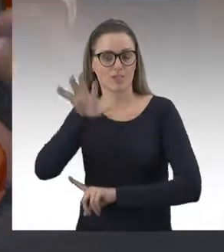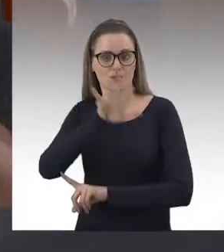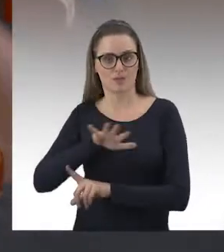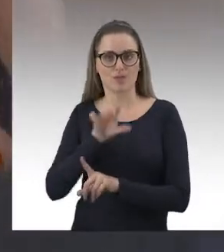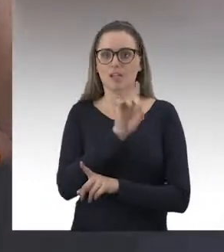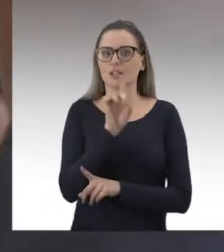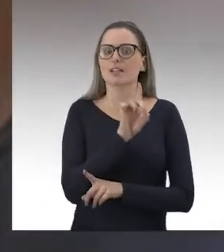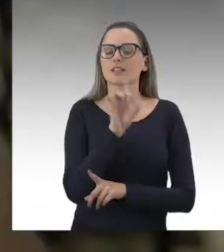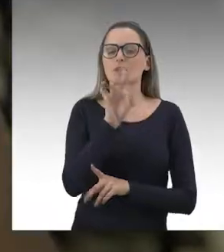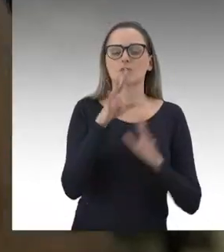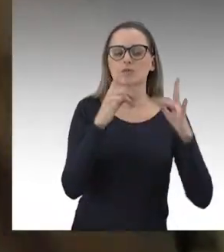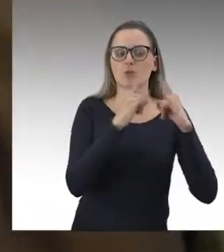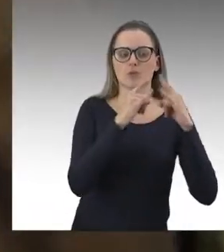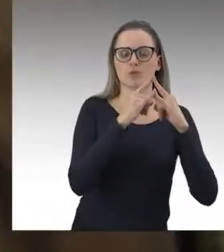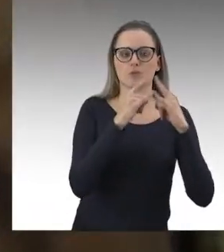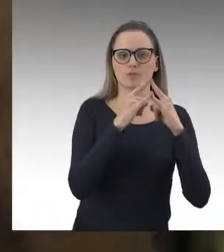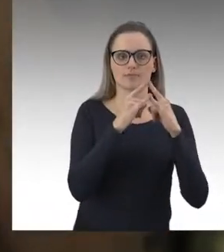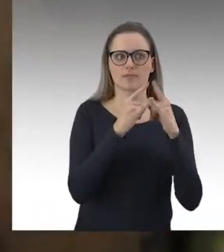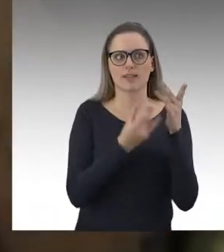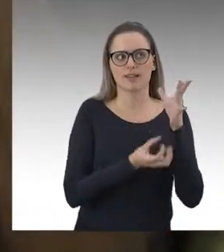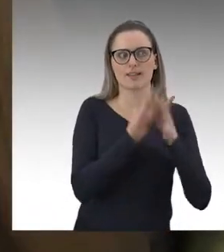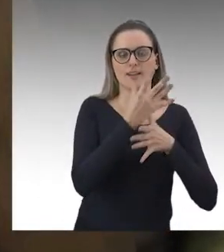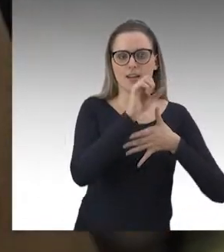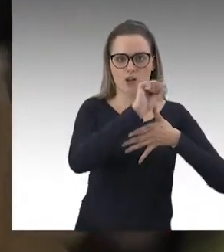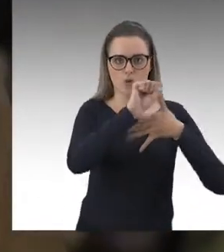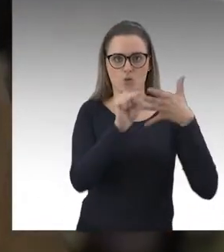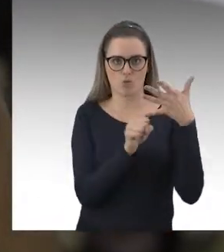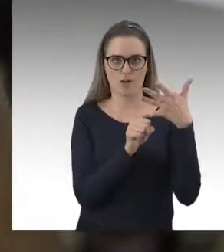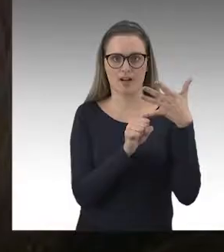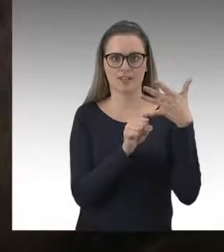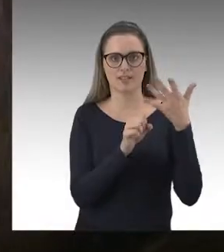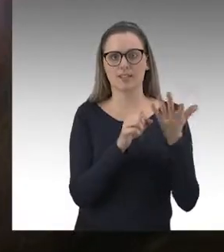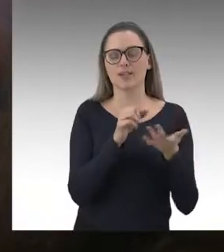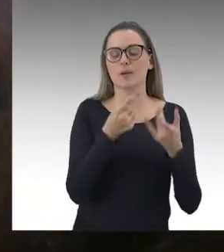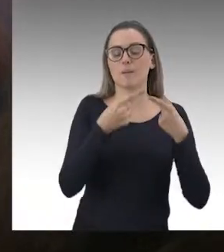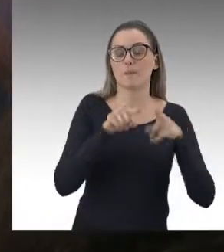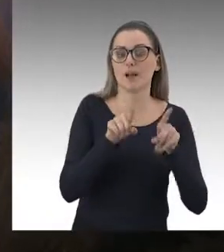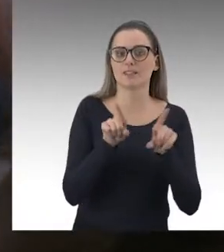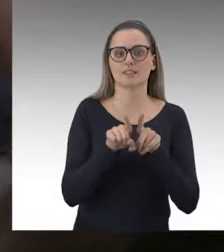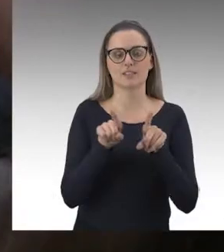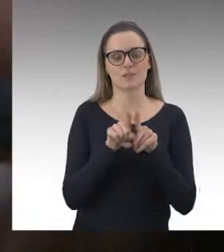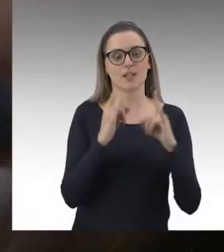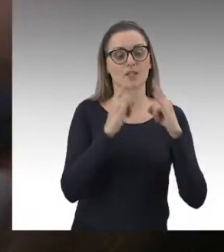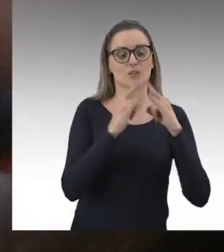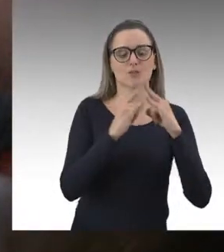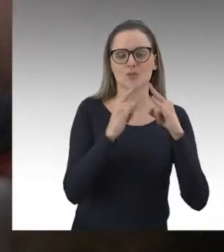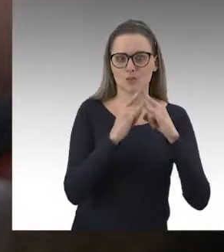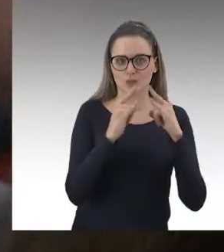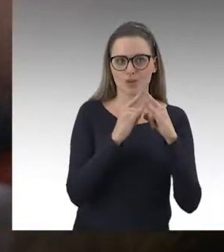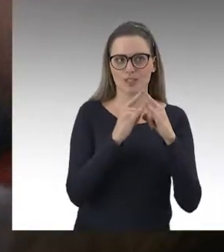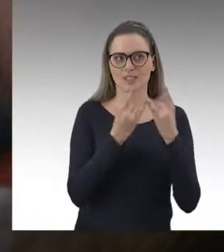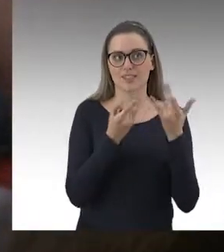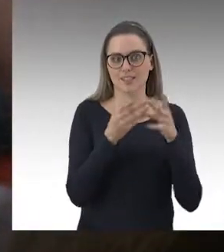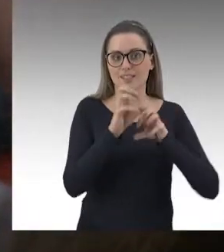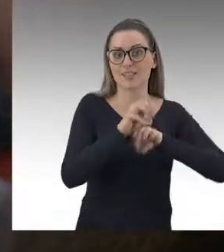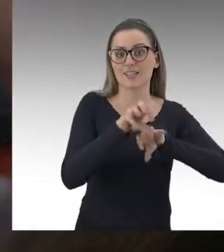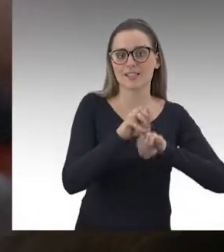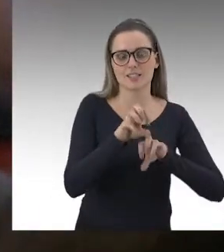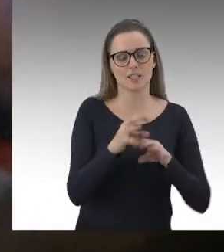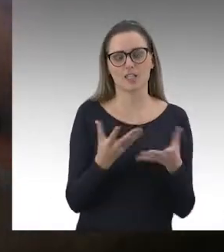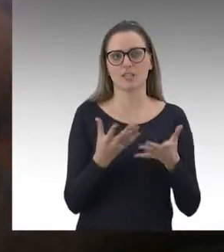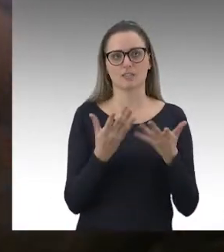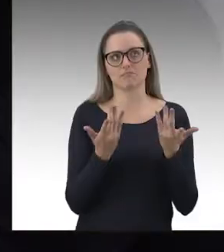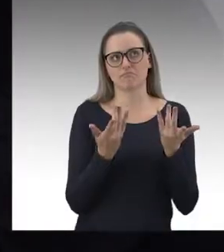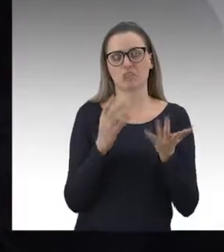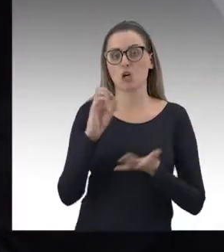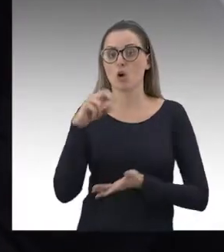as entidades formadoras do Sistema S estão integradas nesse sistema, mas também entidades formadoras livres, né, de